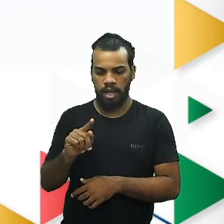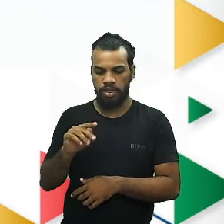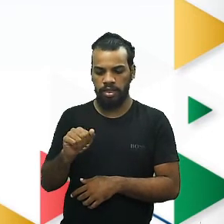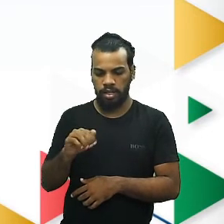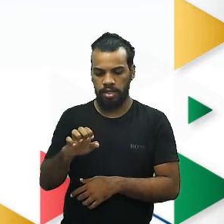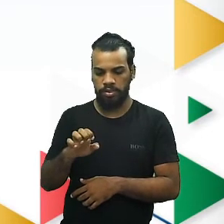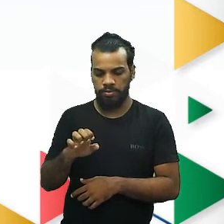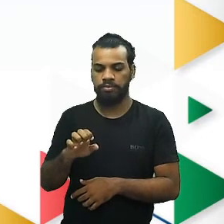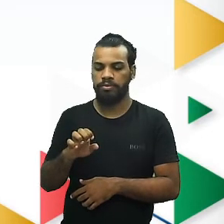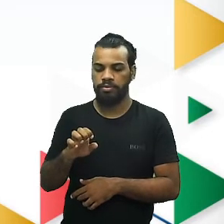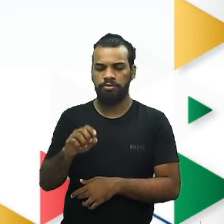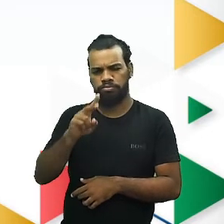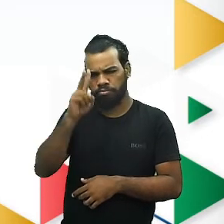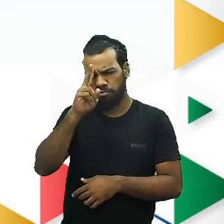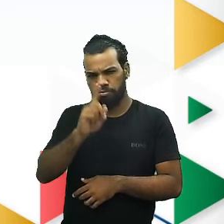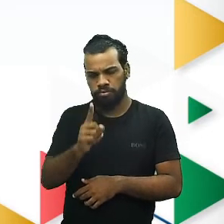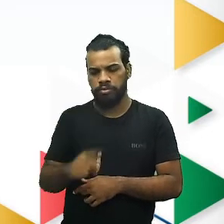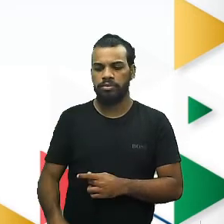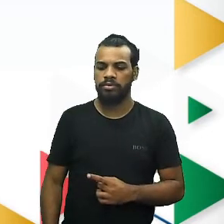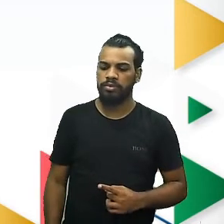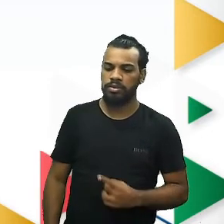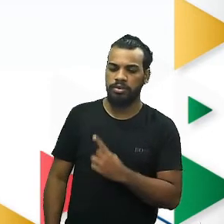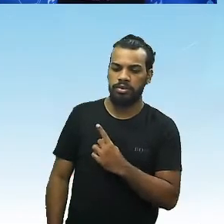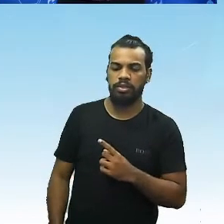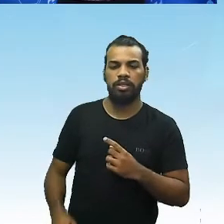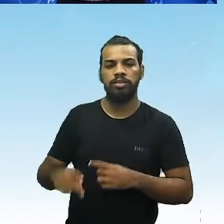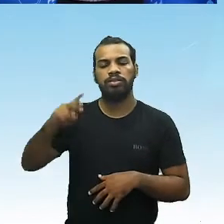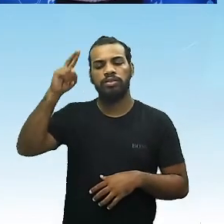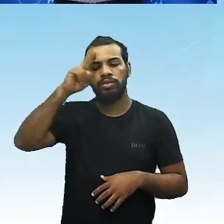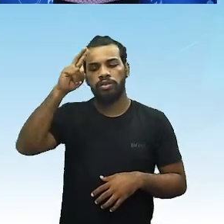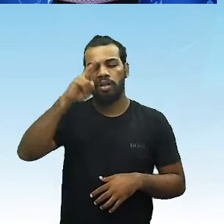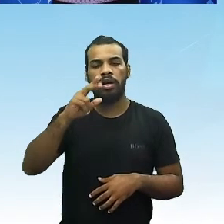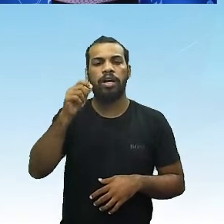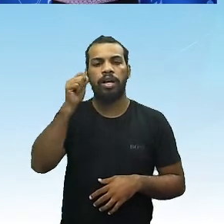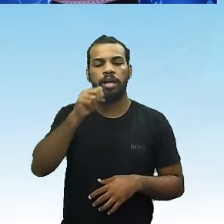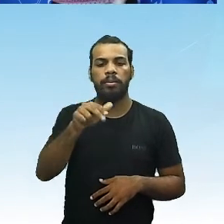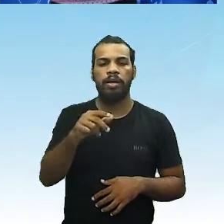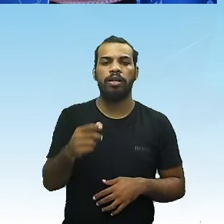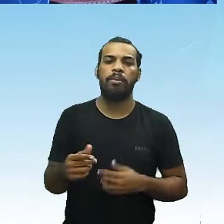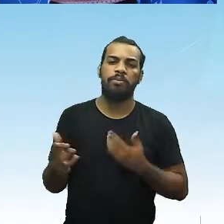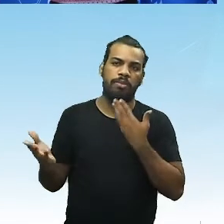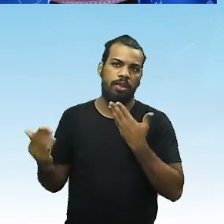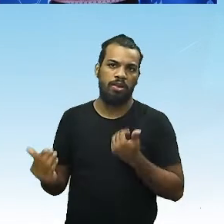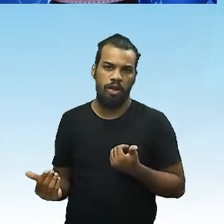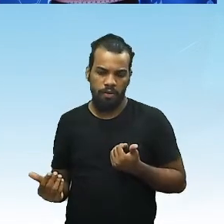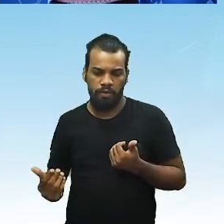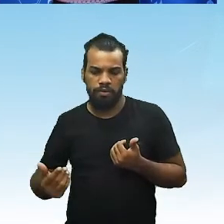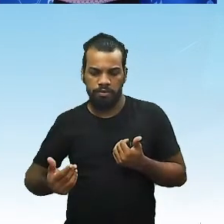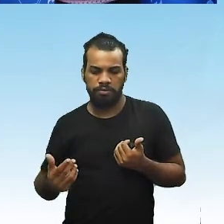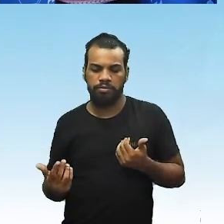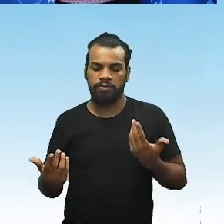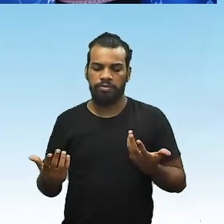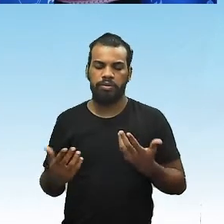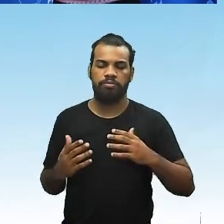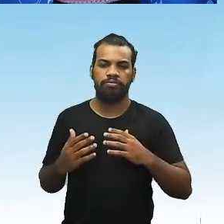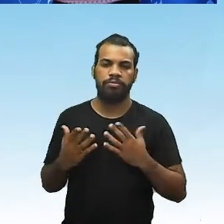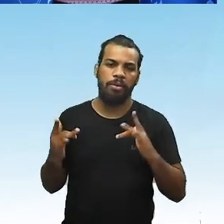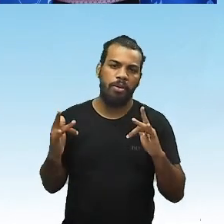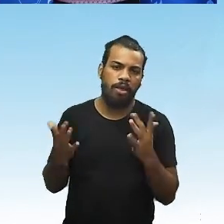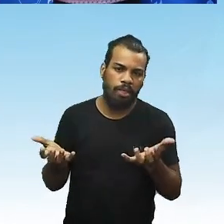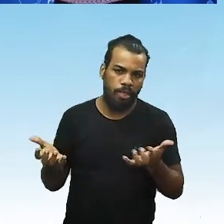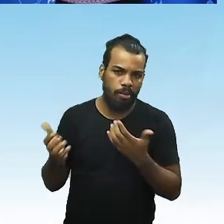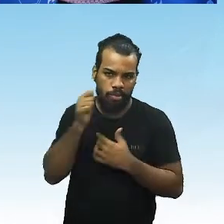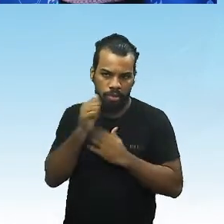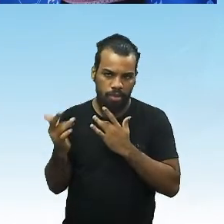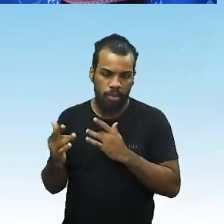Domada. Para quem não lembra, a Megera Domada conta a história de duas irmãs. A mais nova queria namorar, mas o pai só deixava quando a